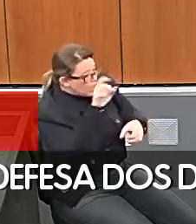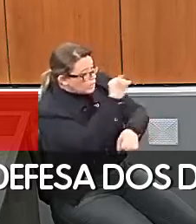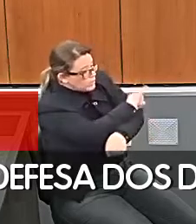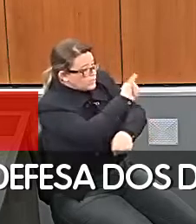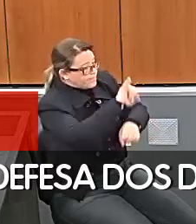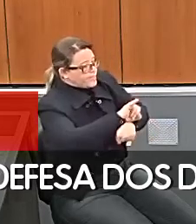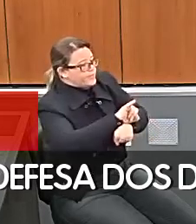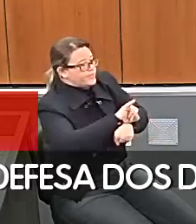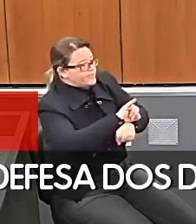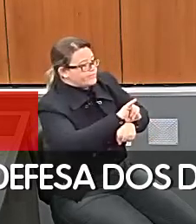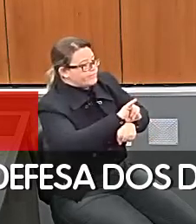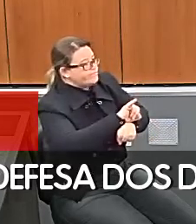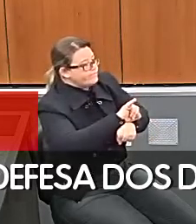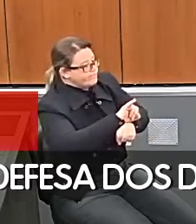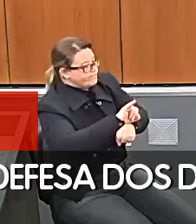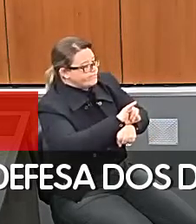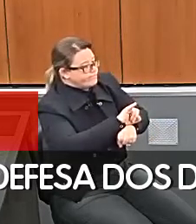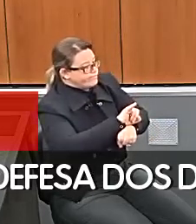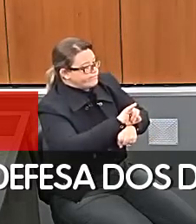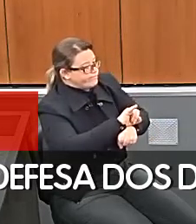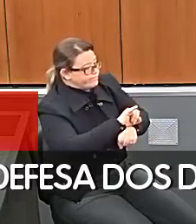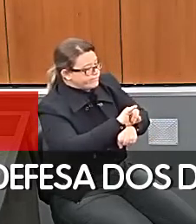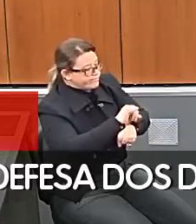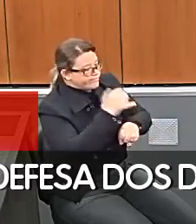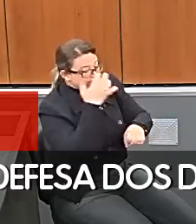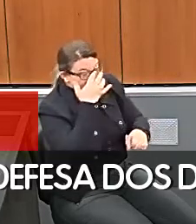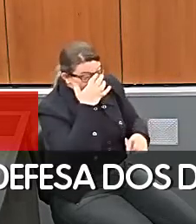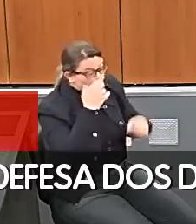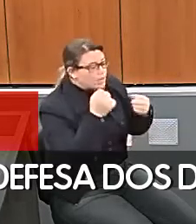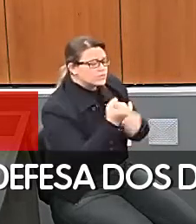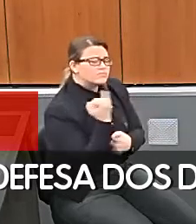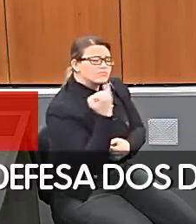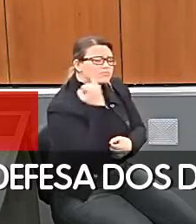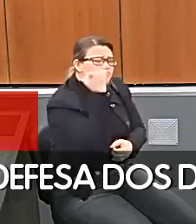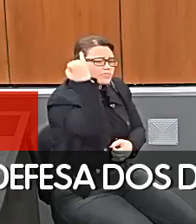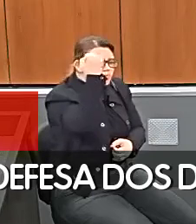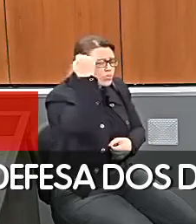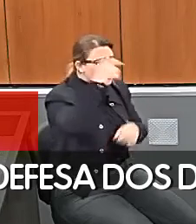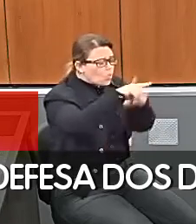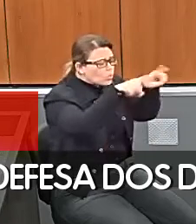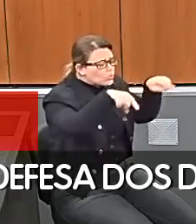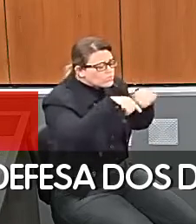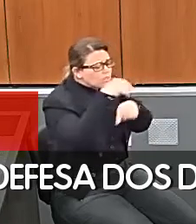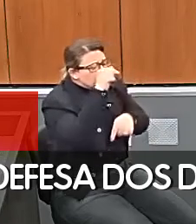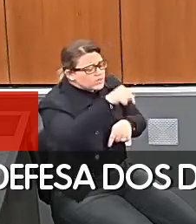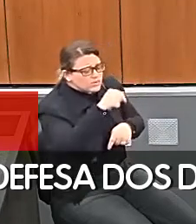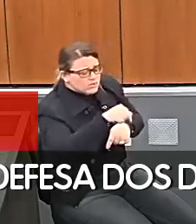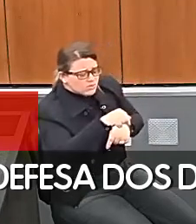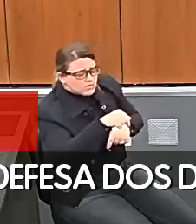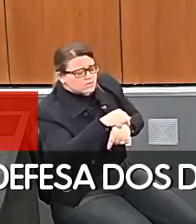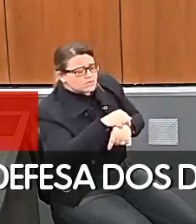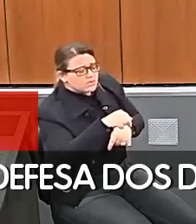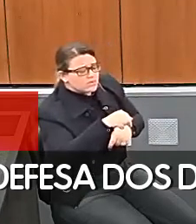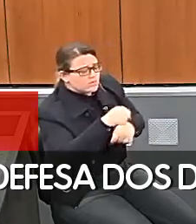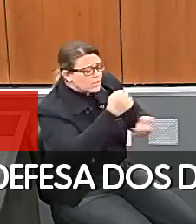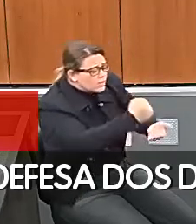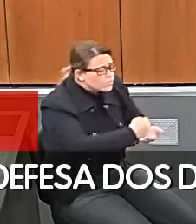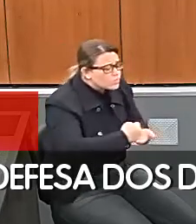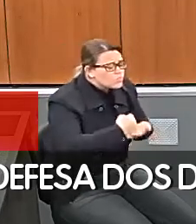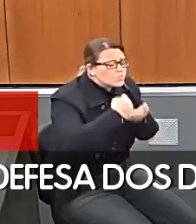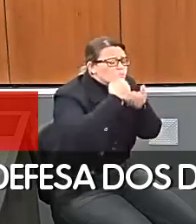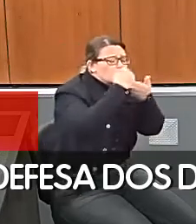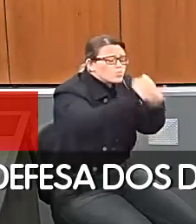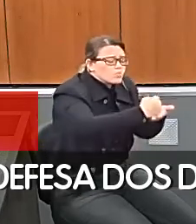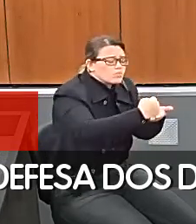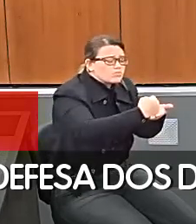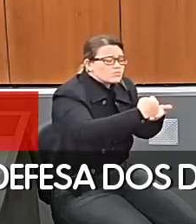lá. Então, é importante que a Assembleia Legislativa, que todos os órgãos que puderem ajudar Itabira a fazer